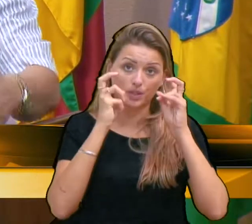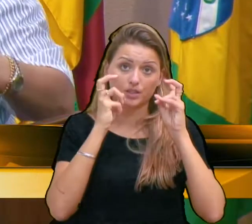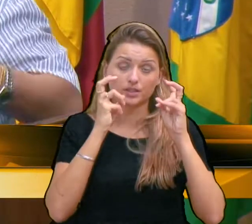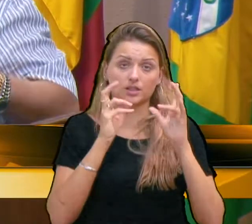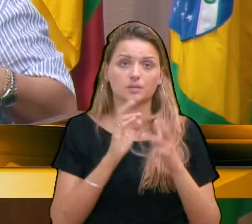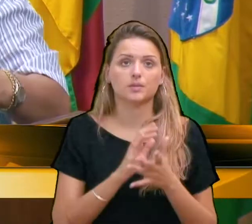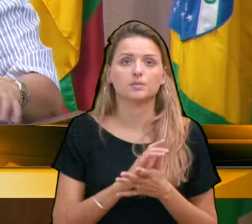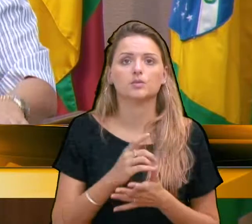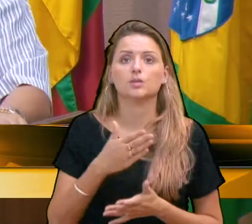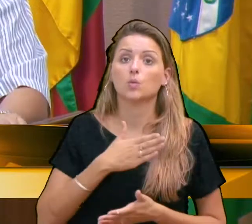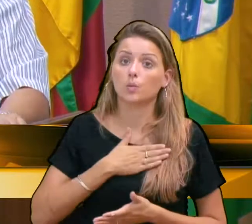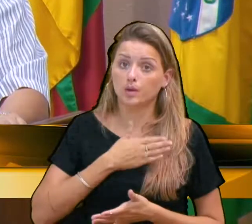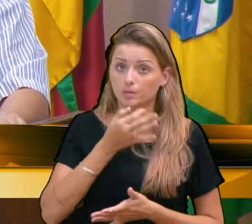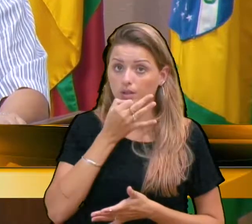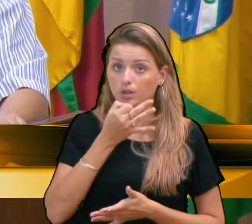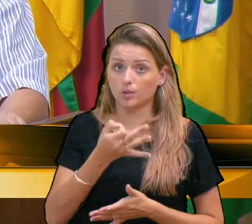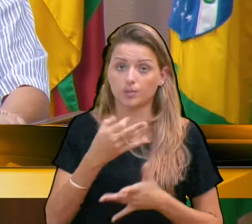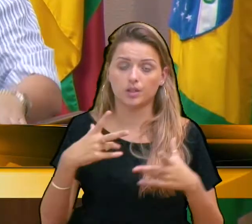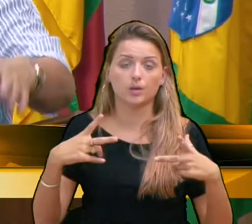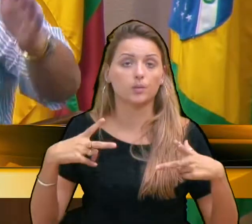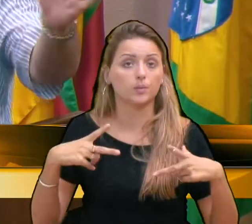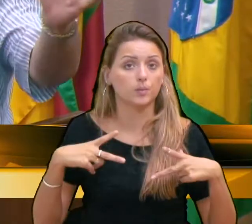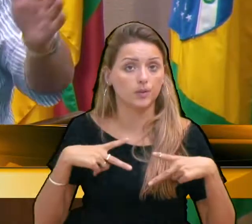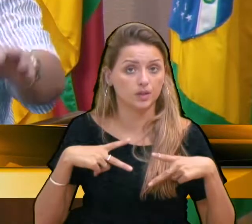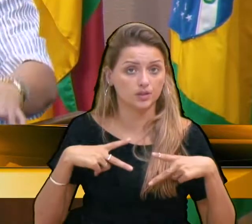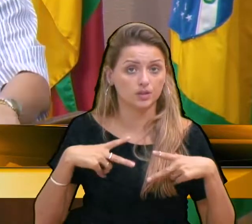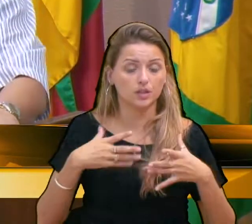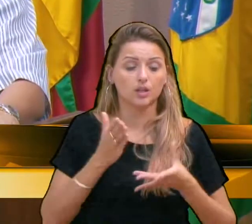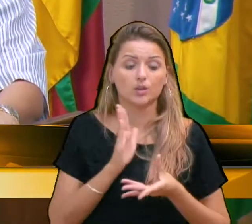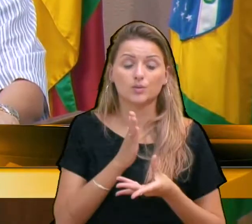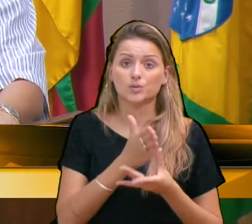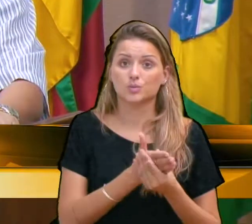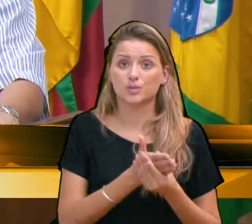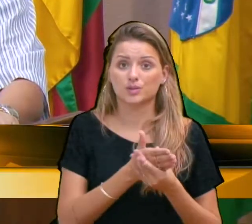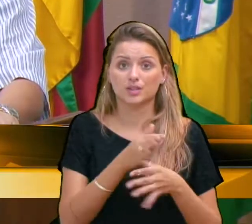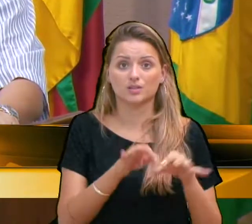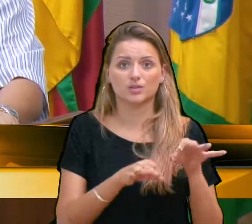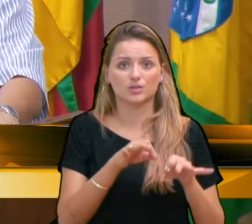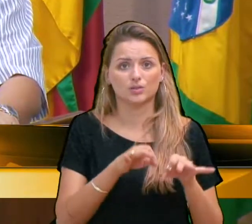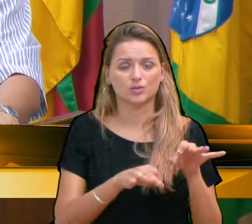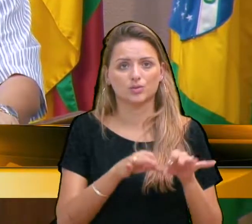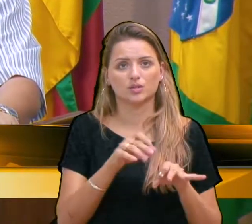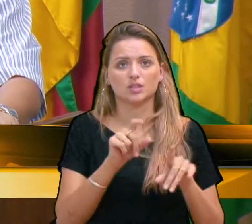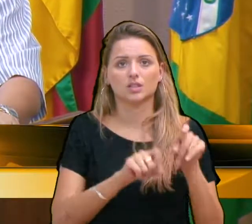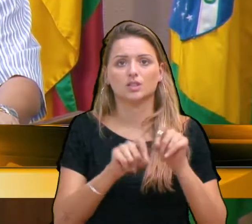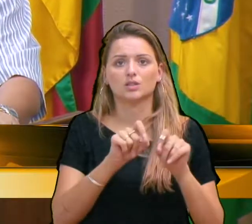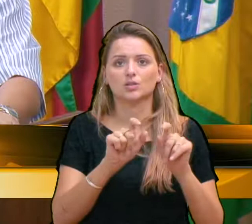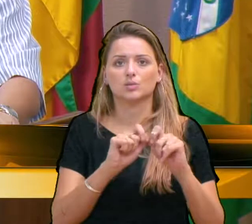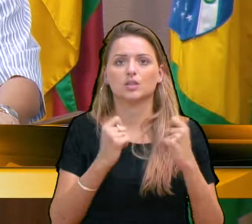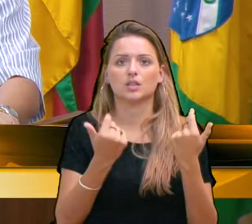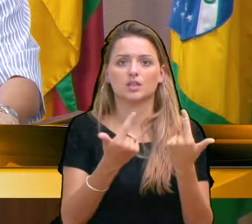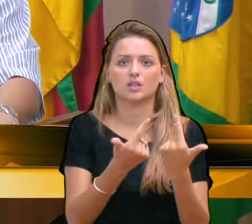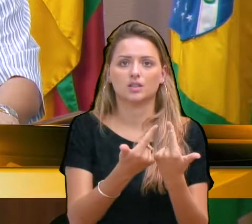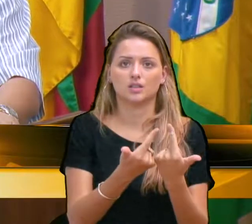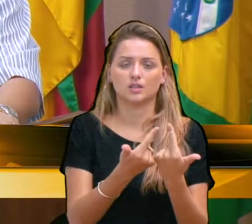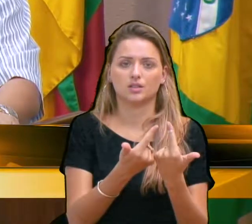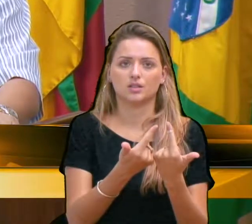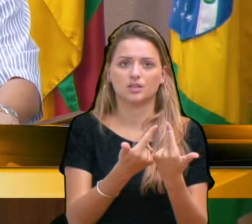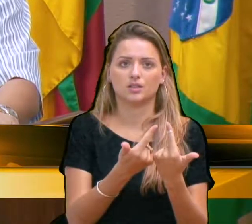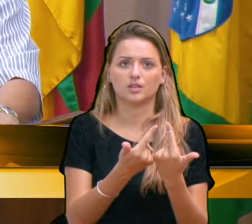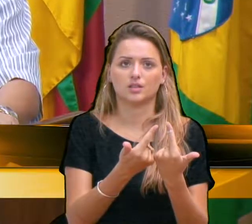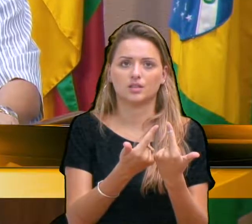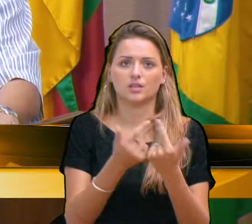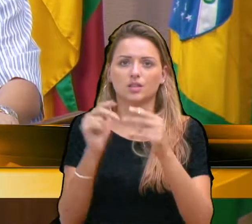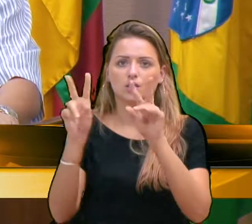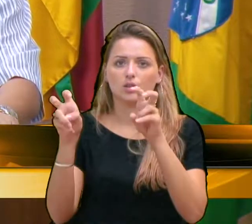e aqui uma posição muito pessoal minha, essa judicialização agora a nível da Assembleia Legislativa com relação